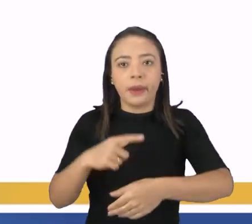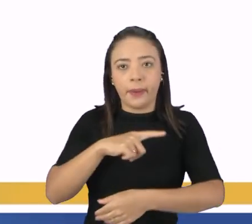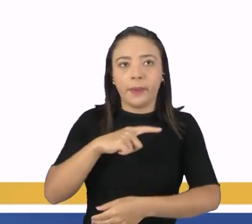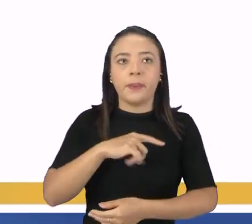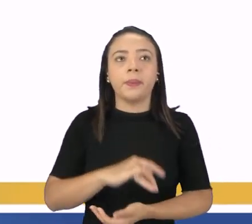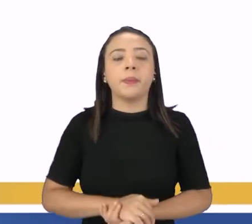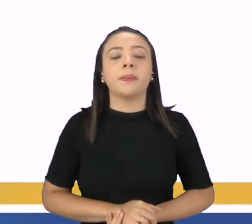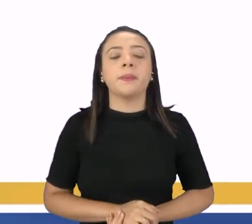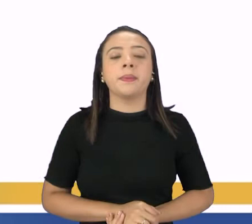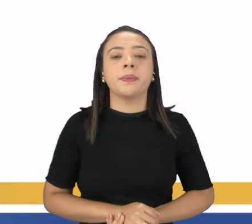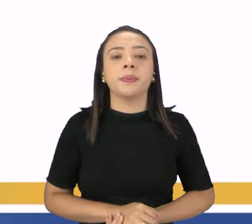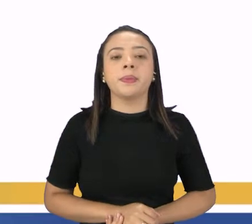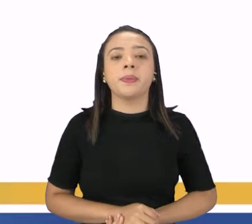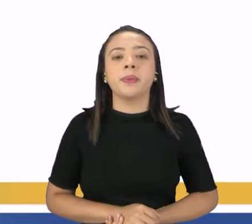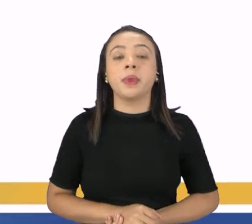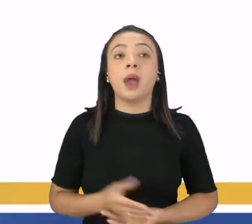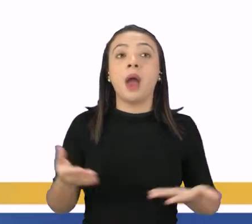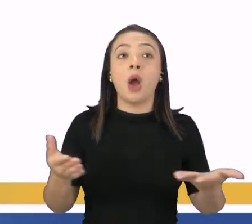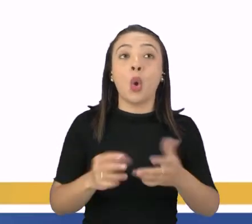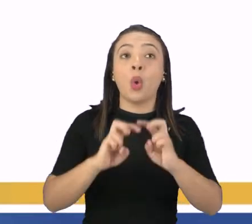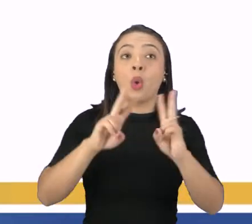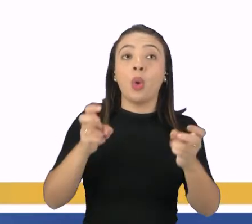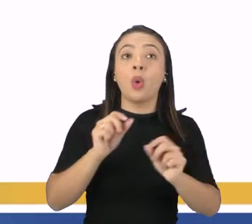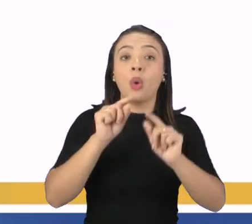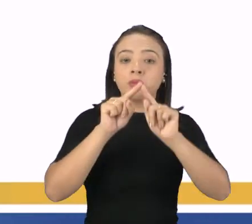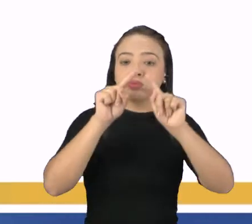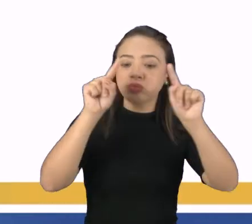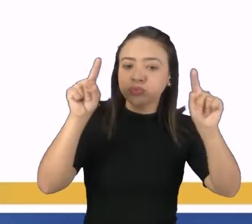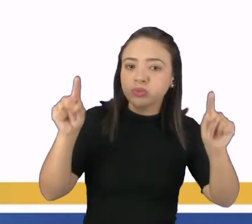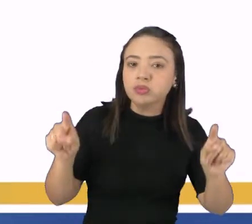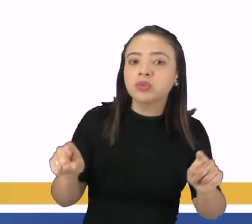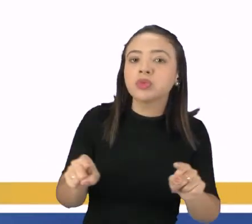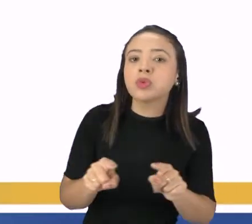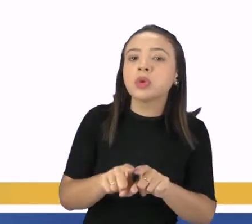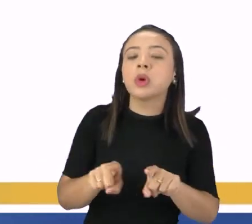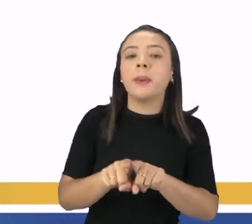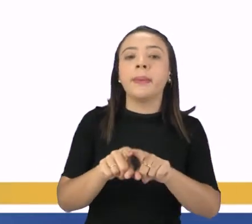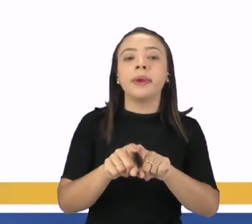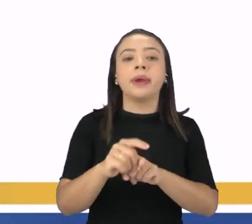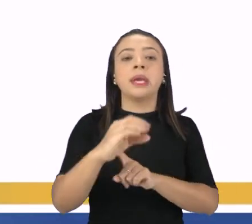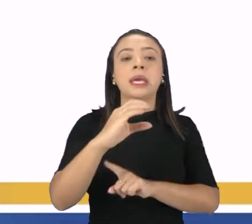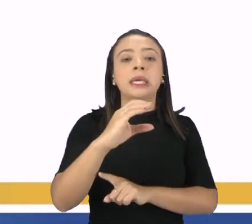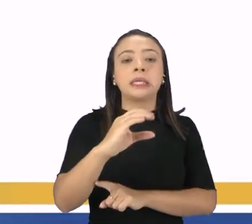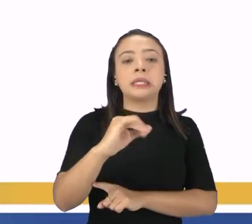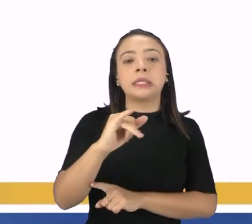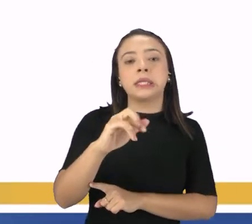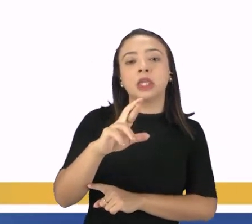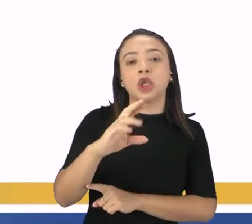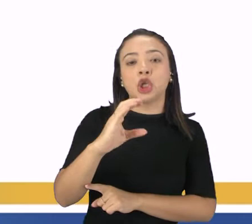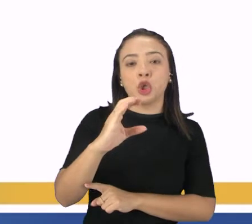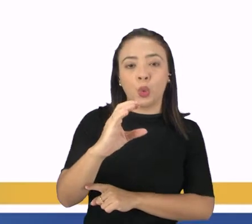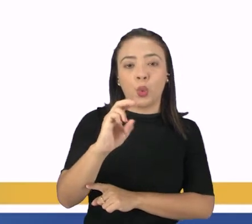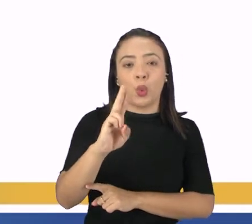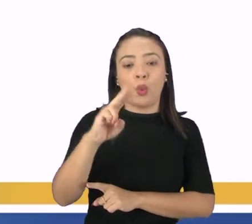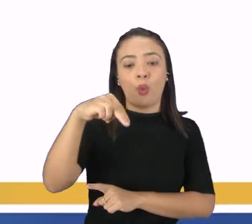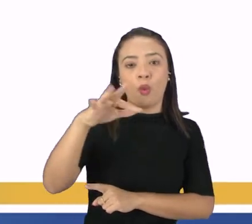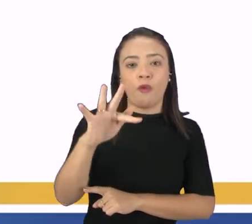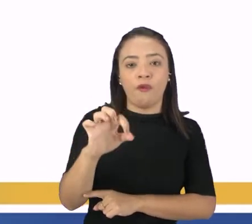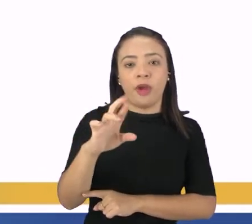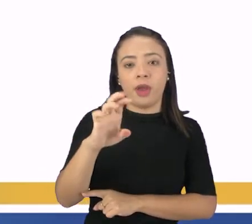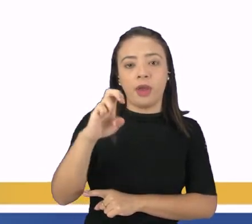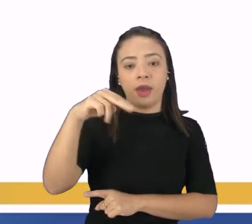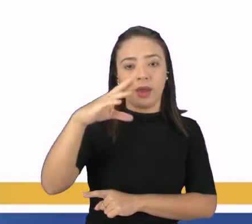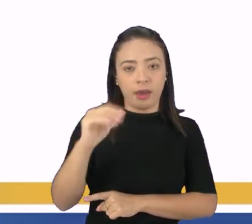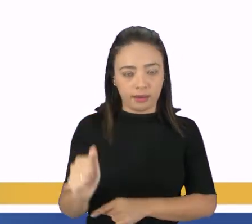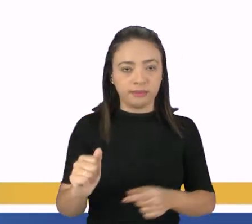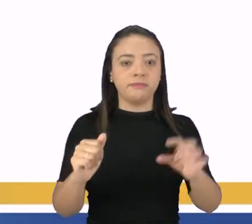Muito bem. Agora falando um pouquinho de círculo, né, e circunferência, essas são 2 figuras geométricas muito parecidas, o que